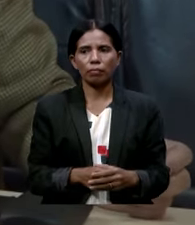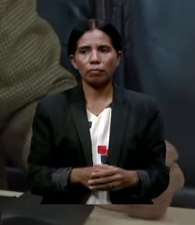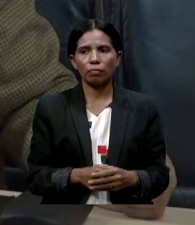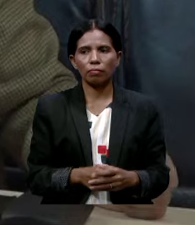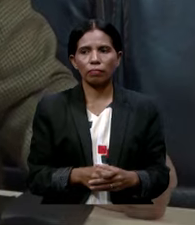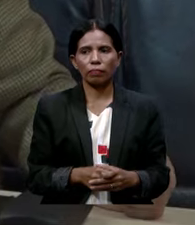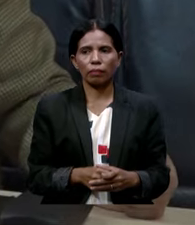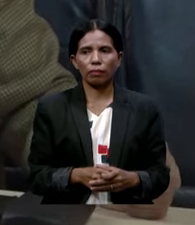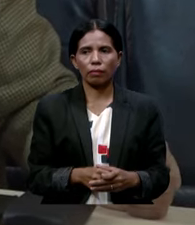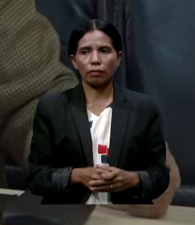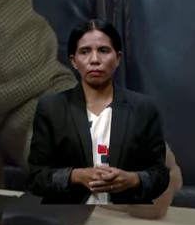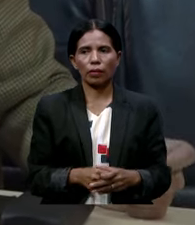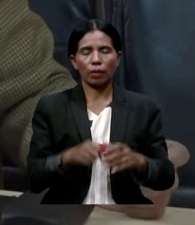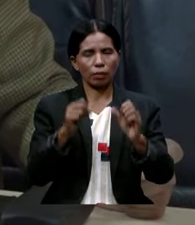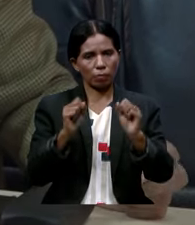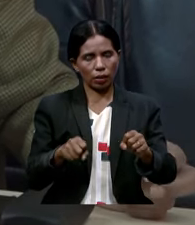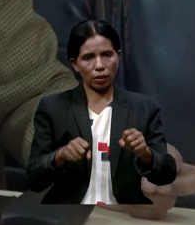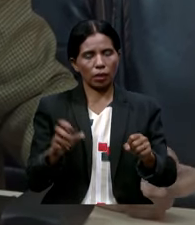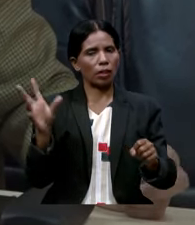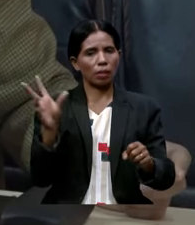Possivelmente, né, deixam bele ou la bele.